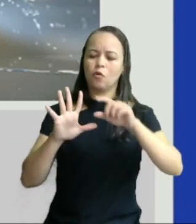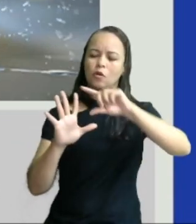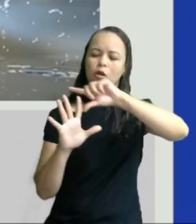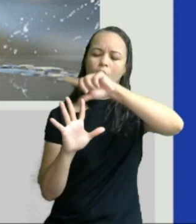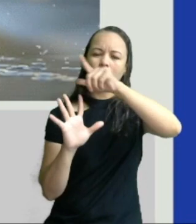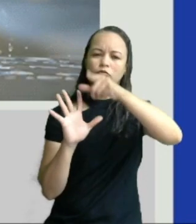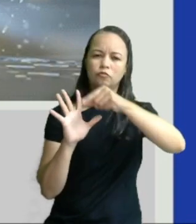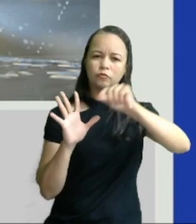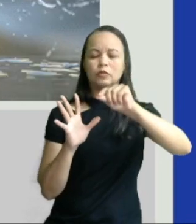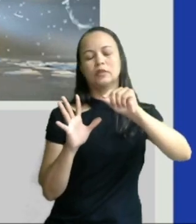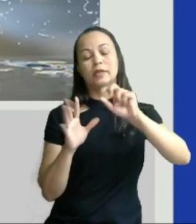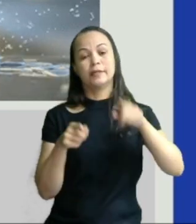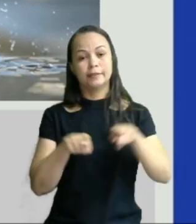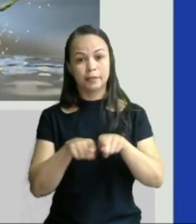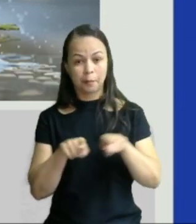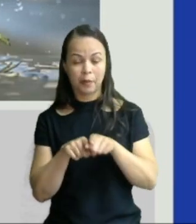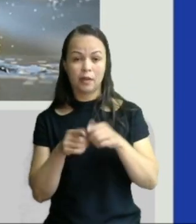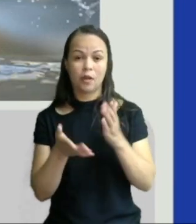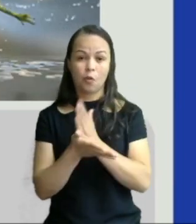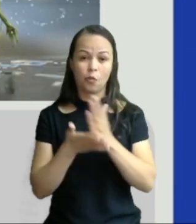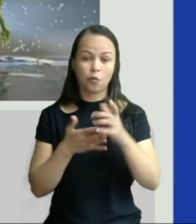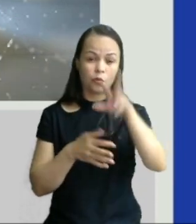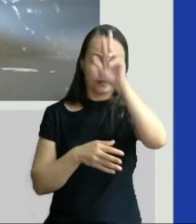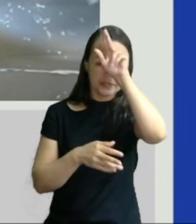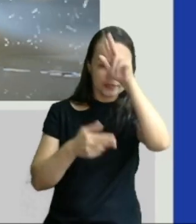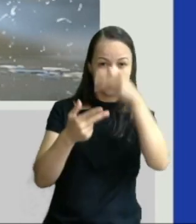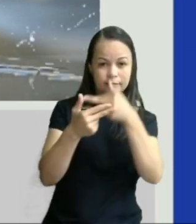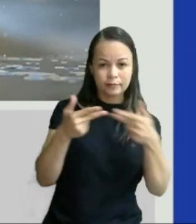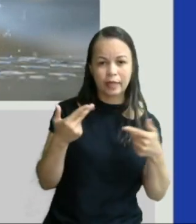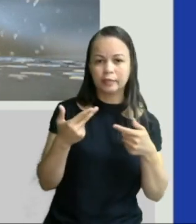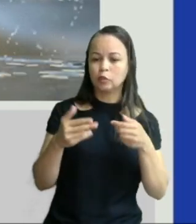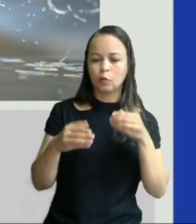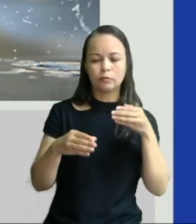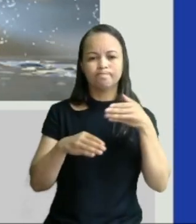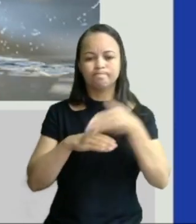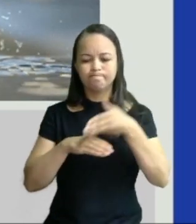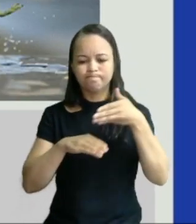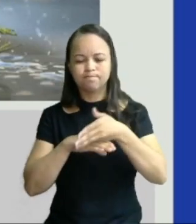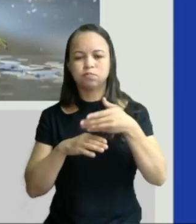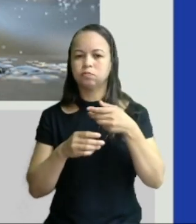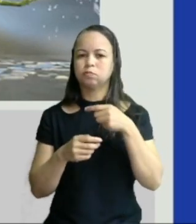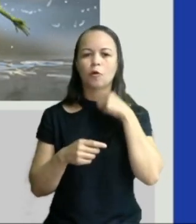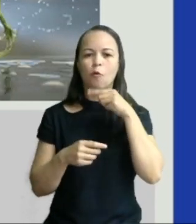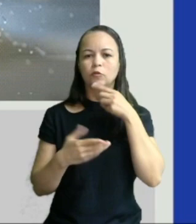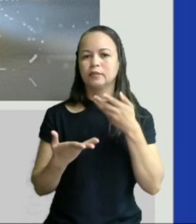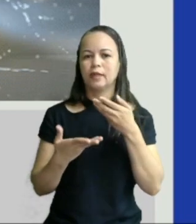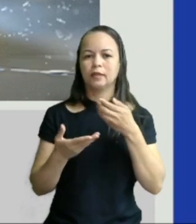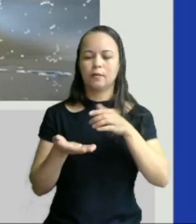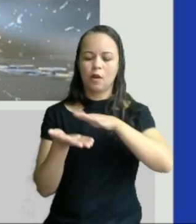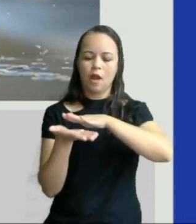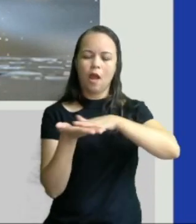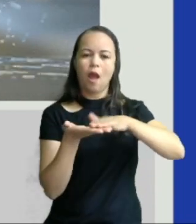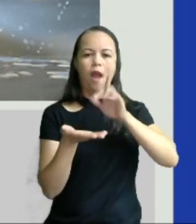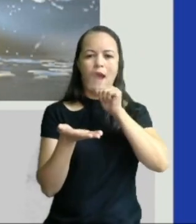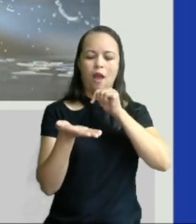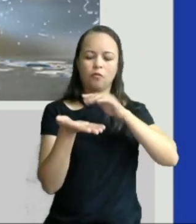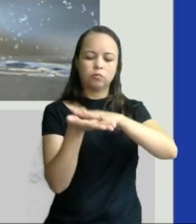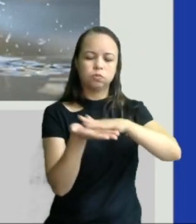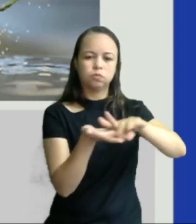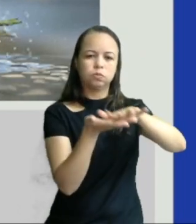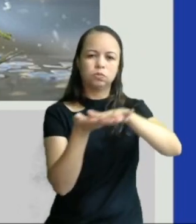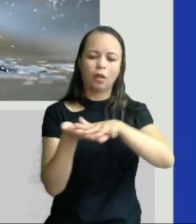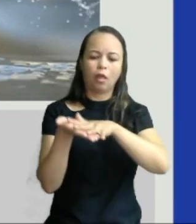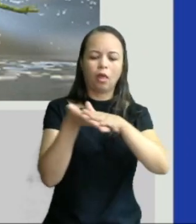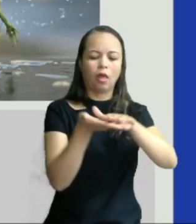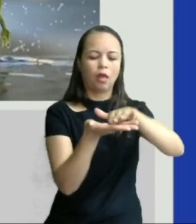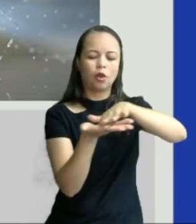e alguns insetos, não conseguem romper essa camada. Por essa razão, não afundam e, às vezes, nem se